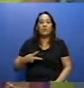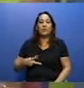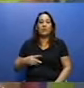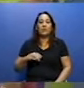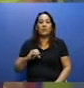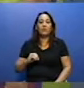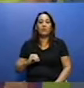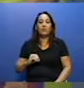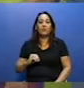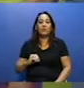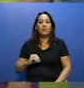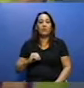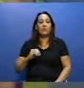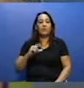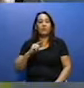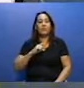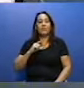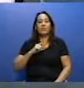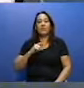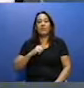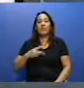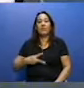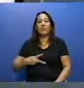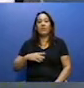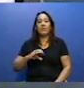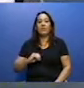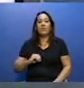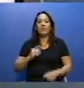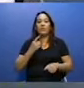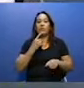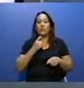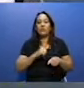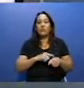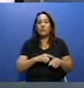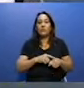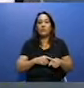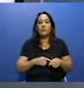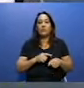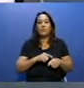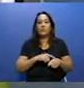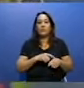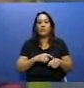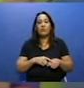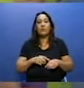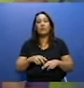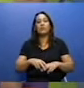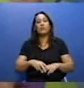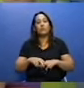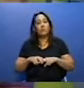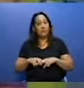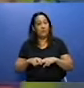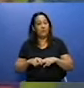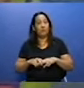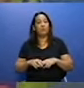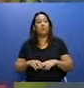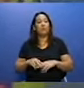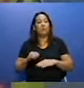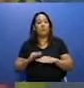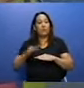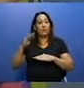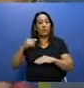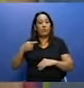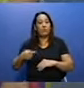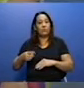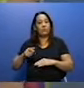professora? A figura 20 teria 20 morangos, por esse mesmo motivo, olha, que a